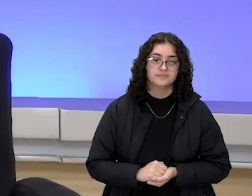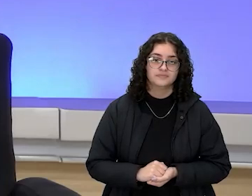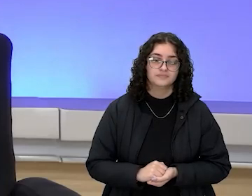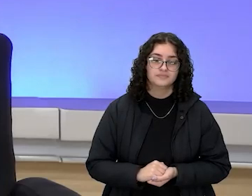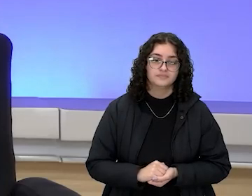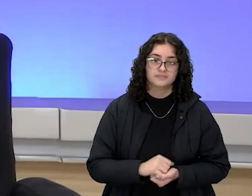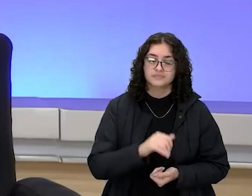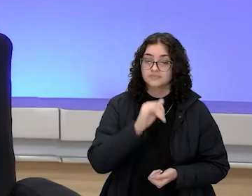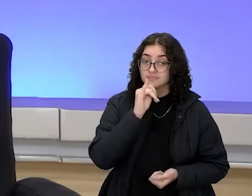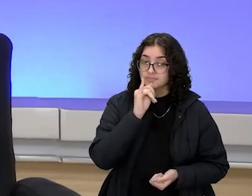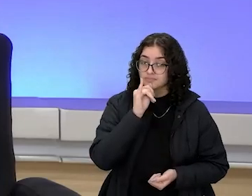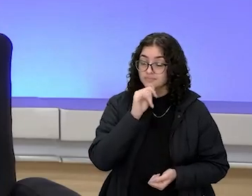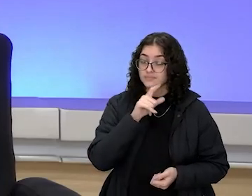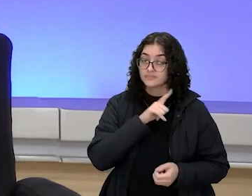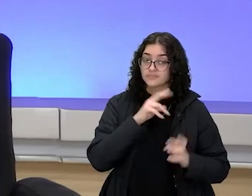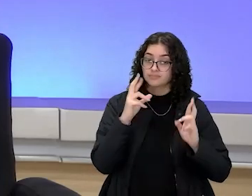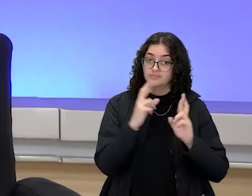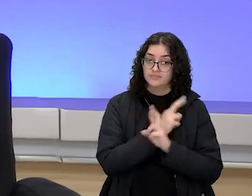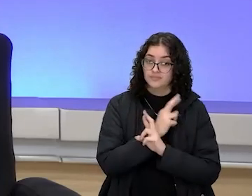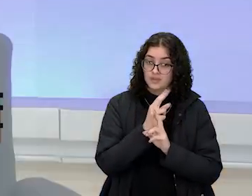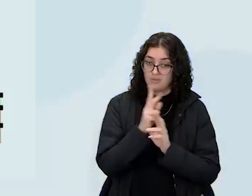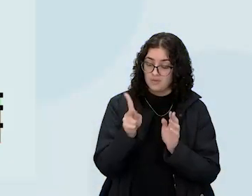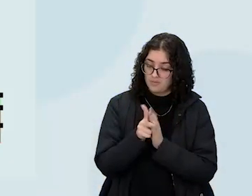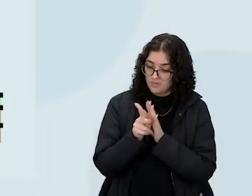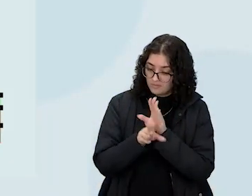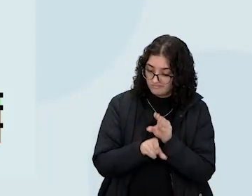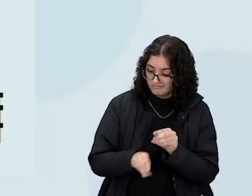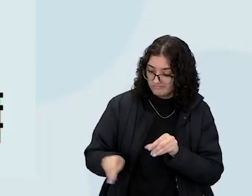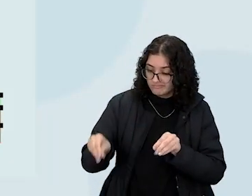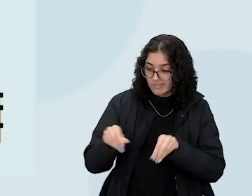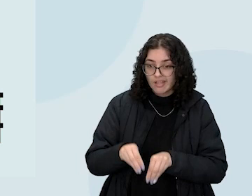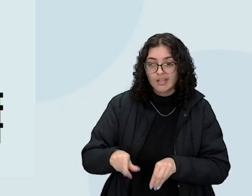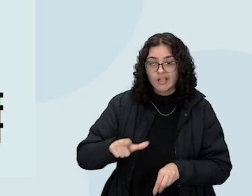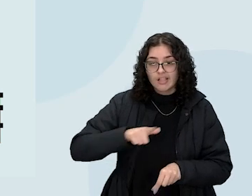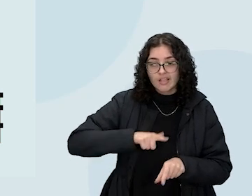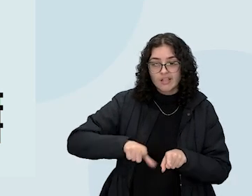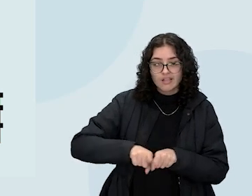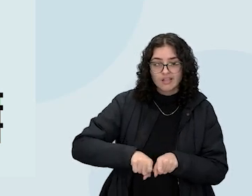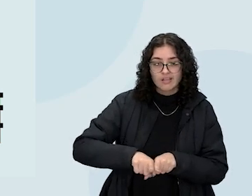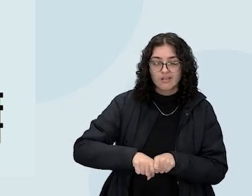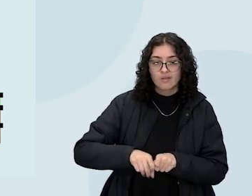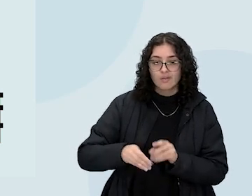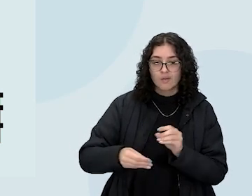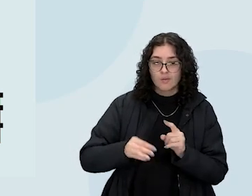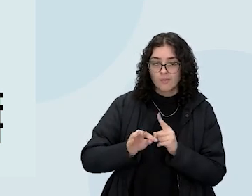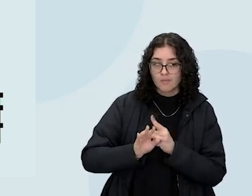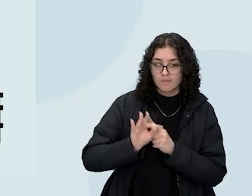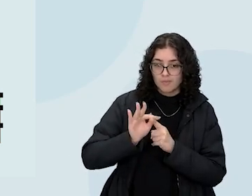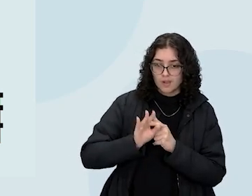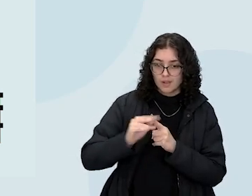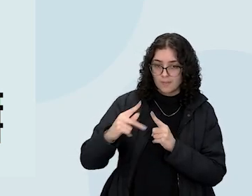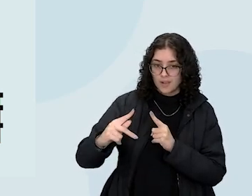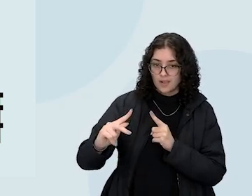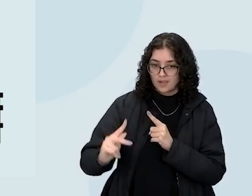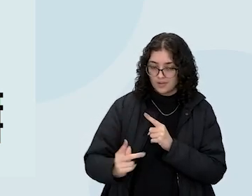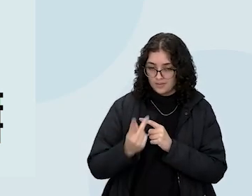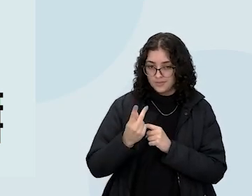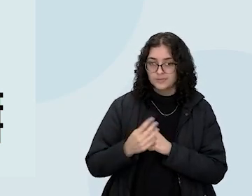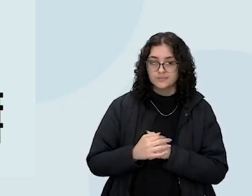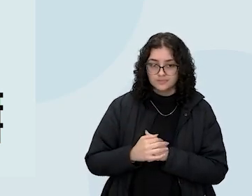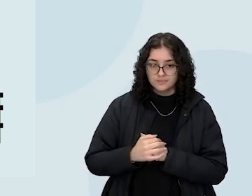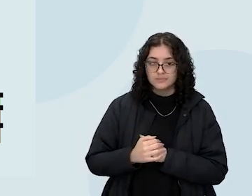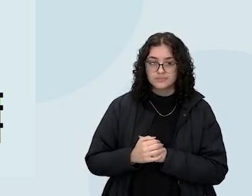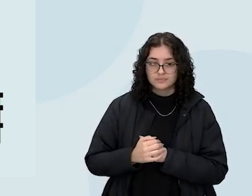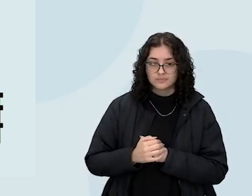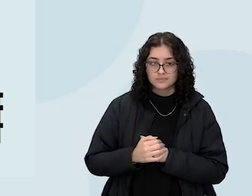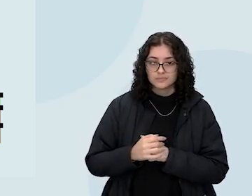com vocês que em algumas relações para o solo, a gente vai ter também os medidores de pH. Então, os